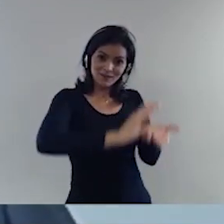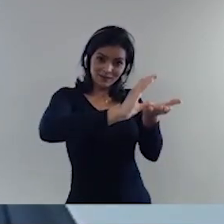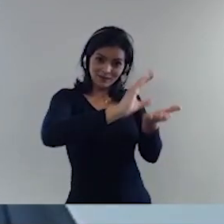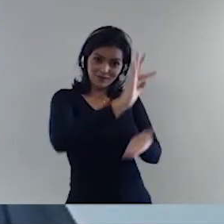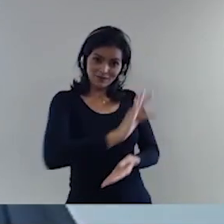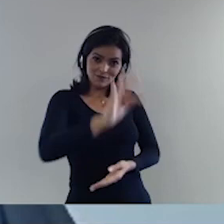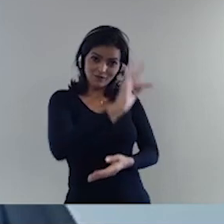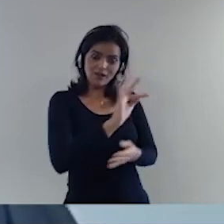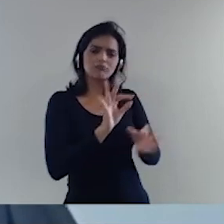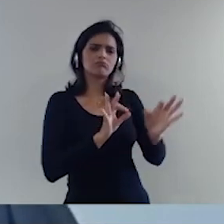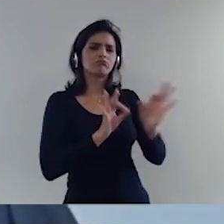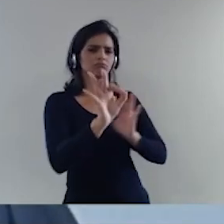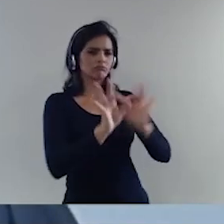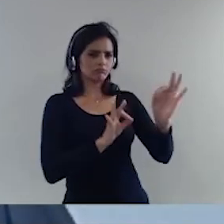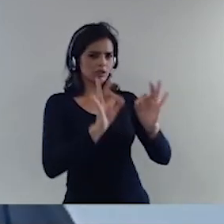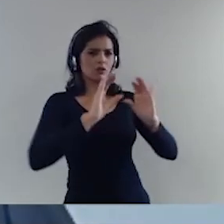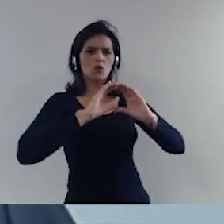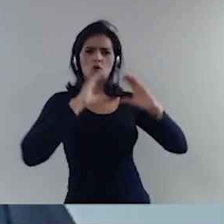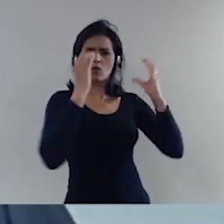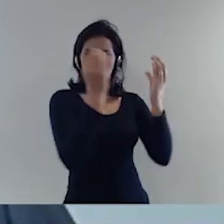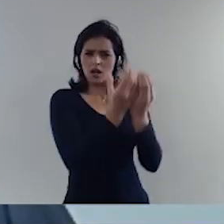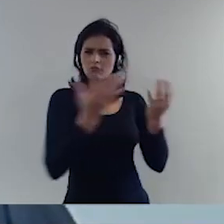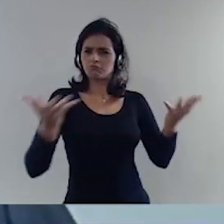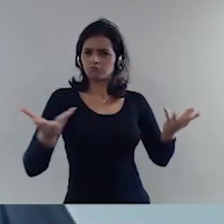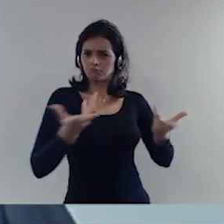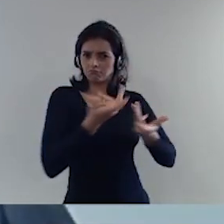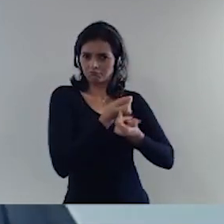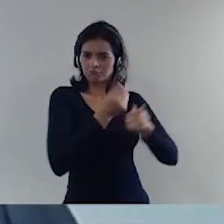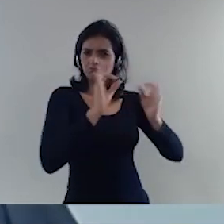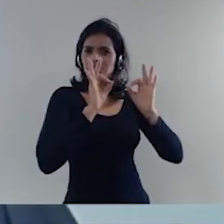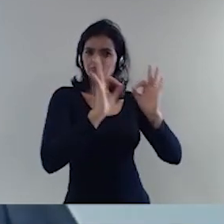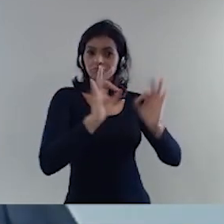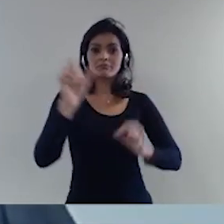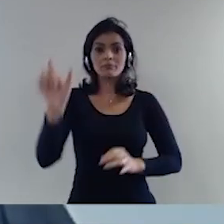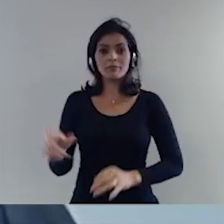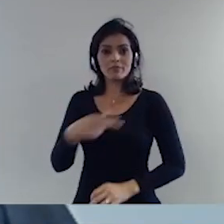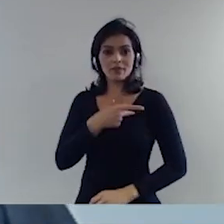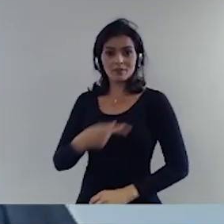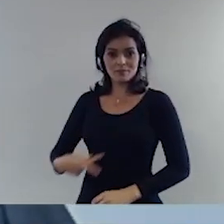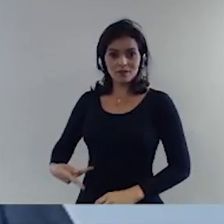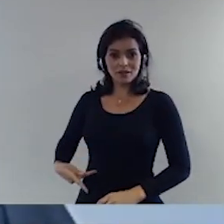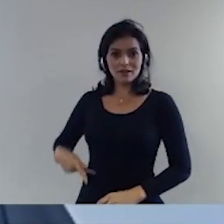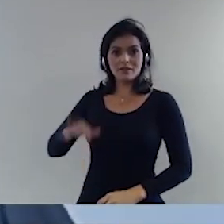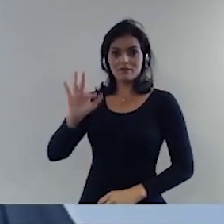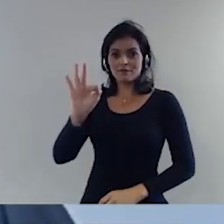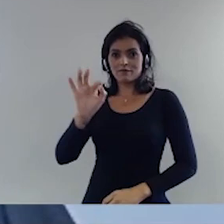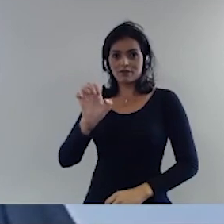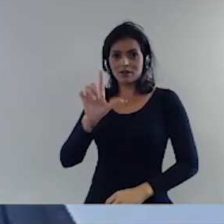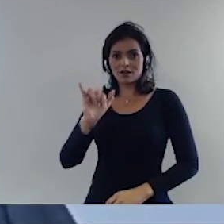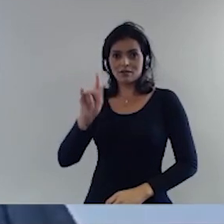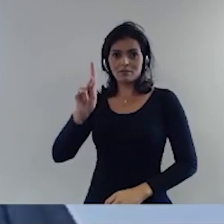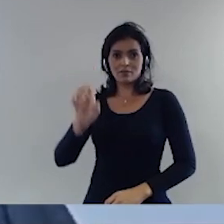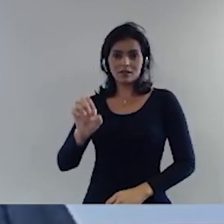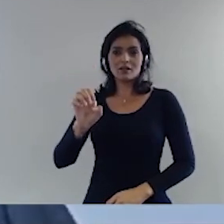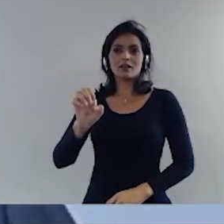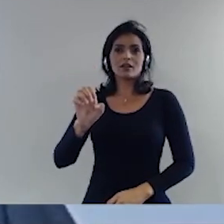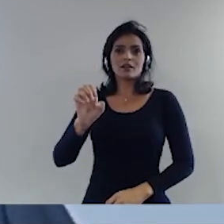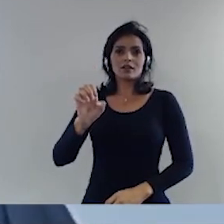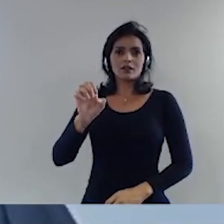Federal pela organização de todo este evento, o presidente Felipe Santa Cruz está de